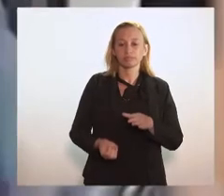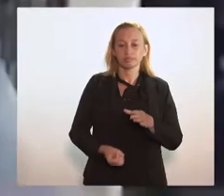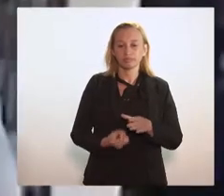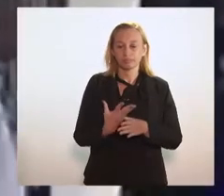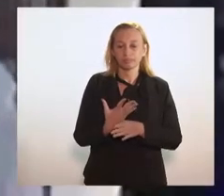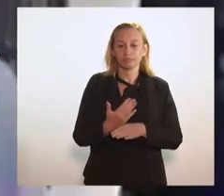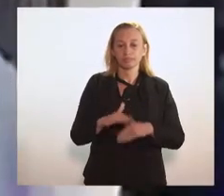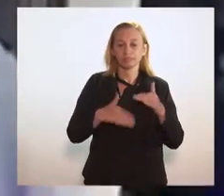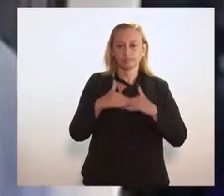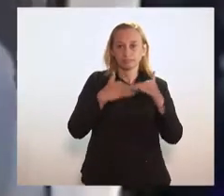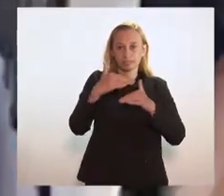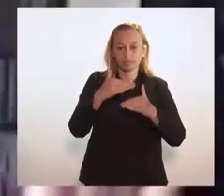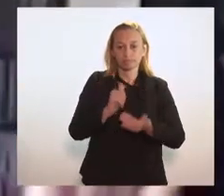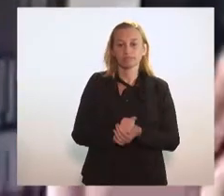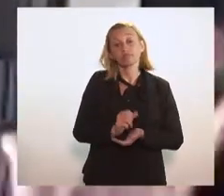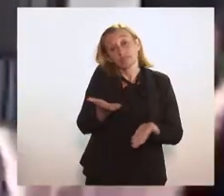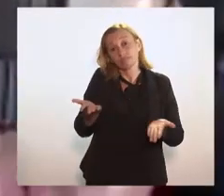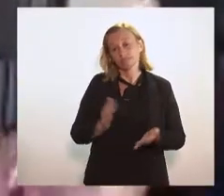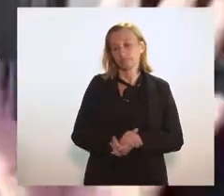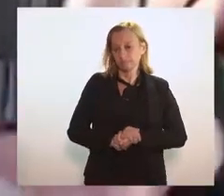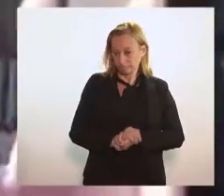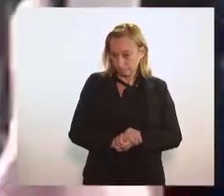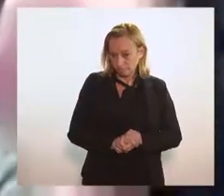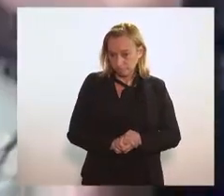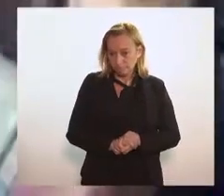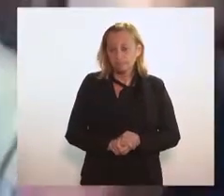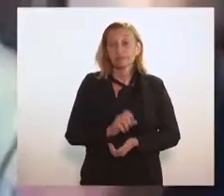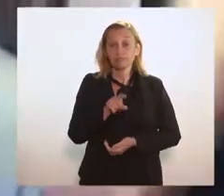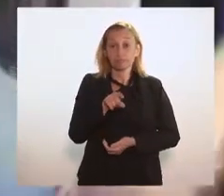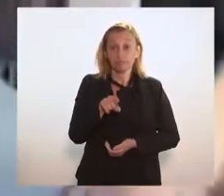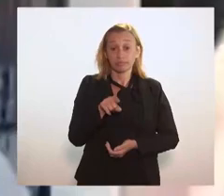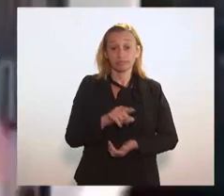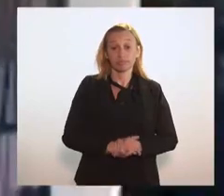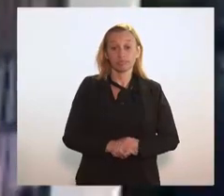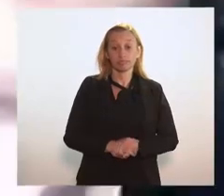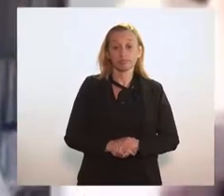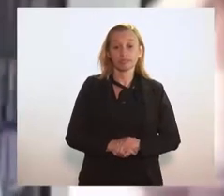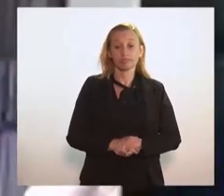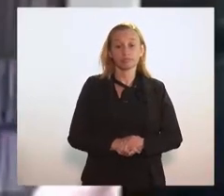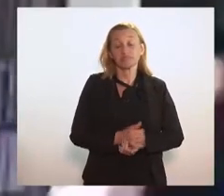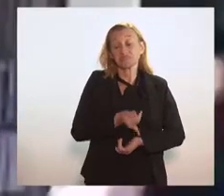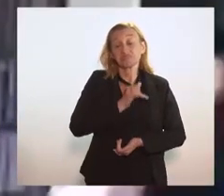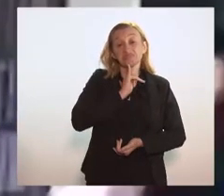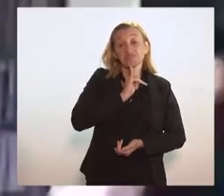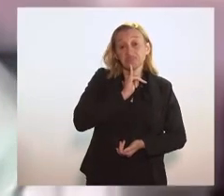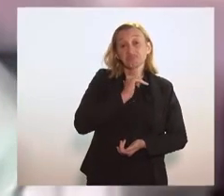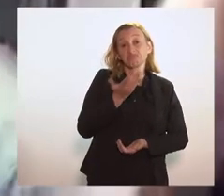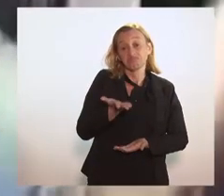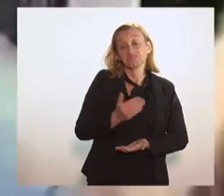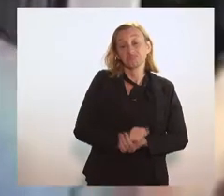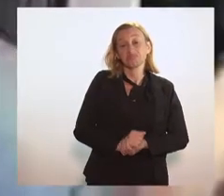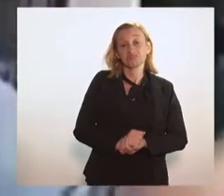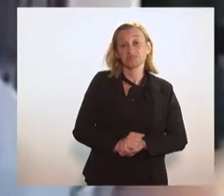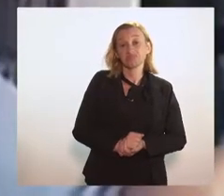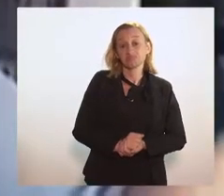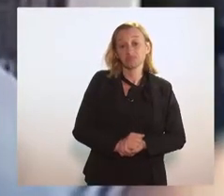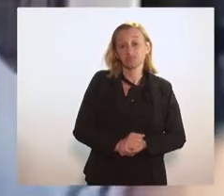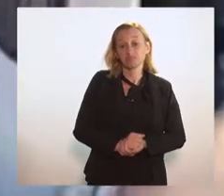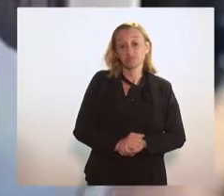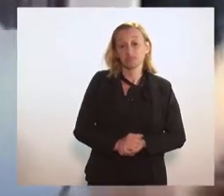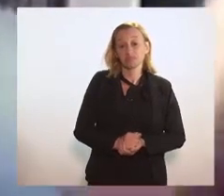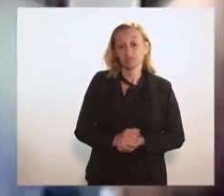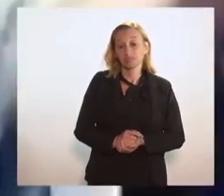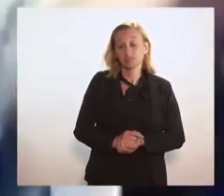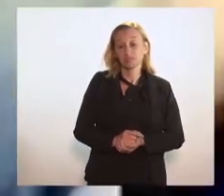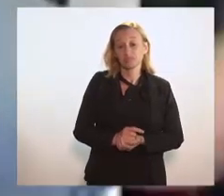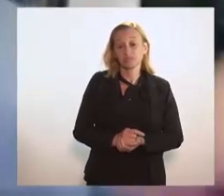do desenvolvimento. É isso daí. Quer dizer, essa, infelizmente, é a lógica que está predominando